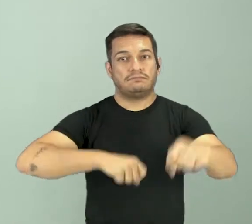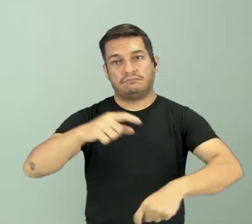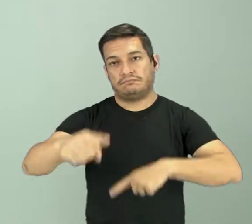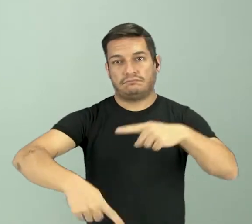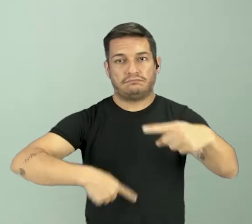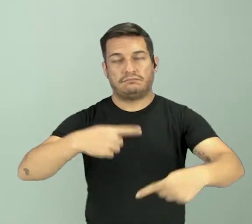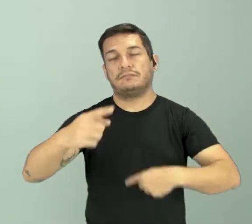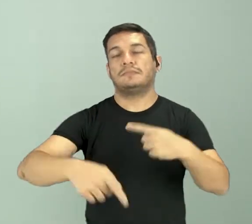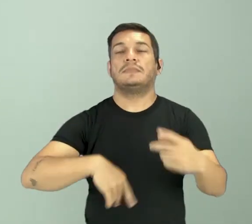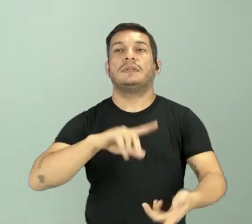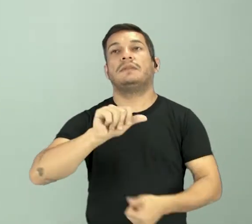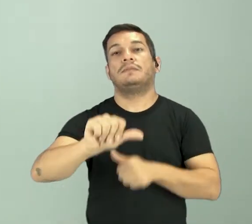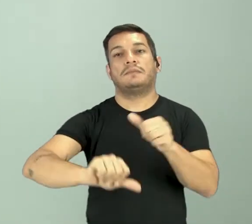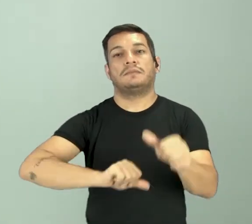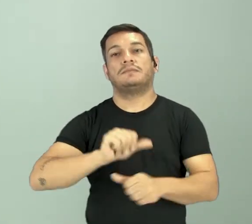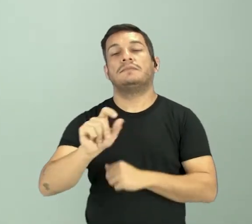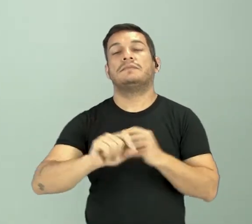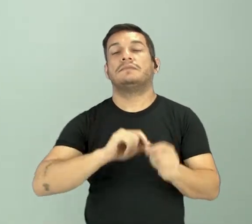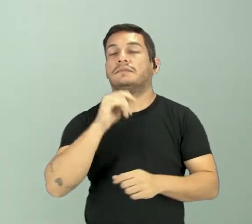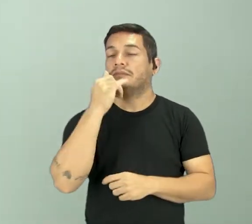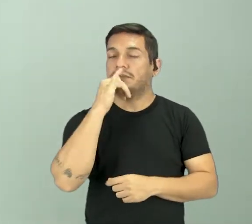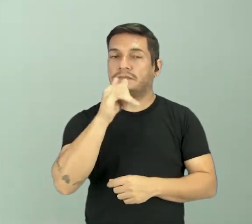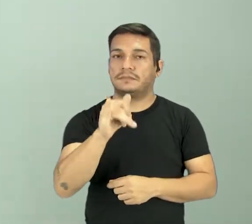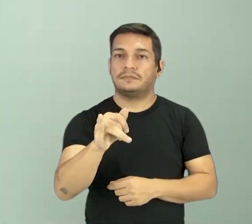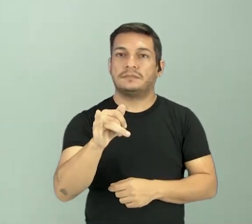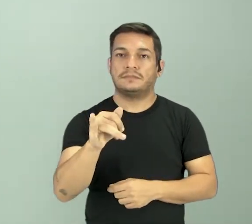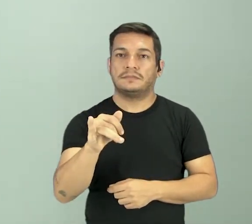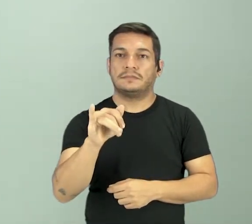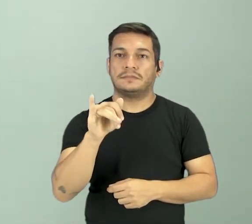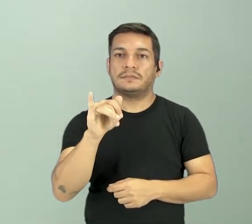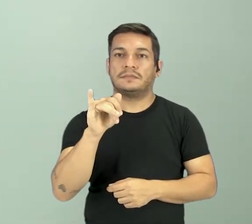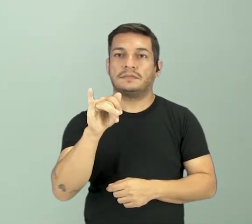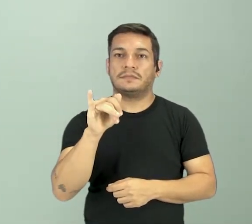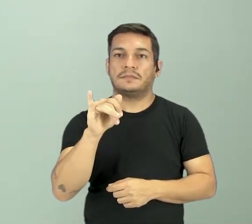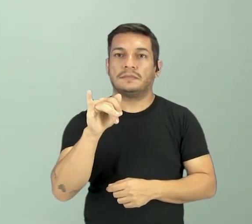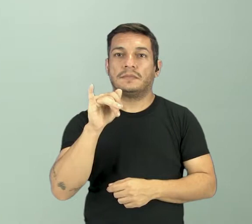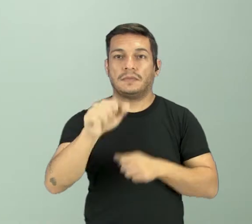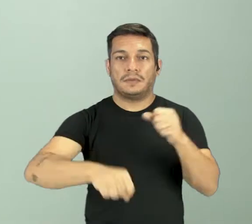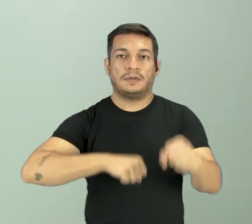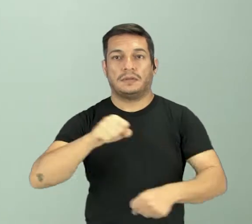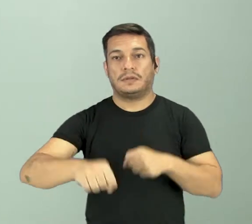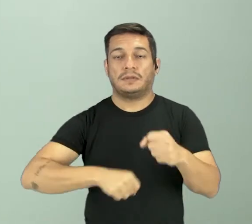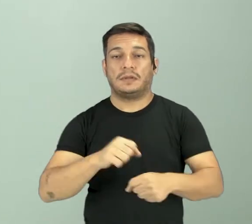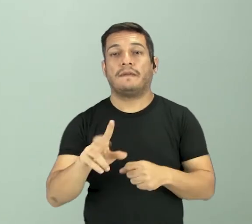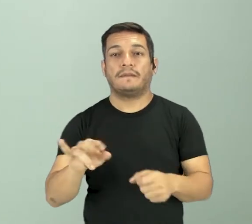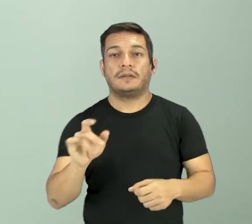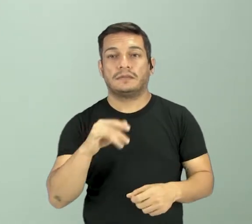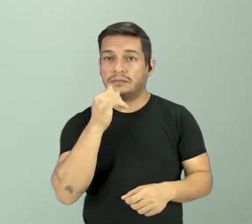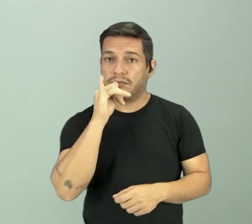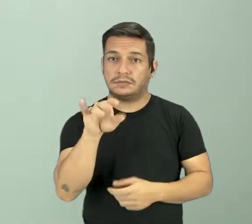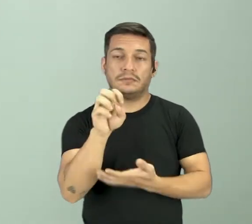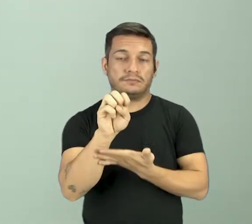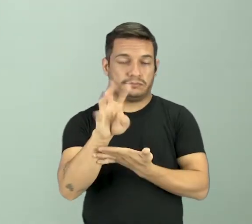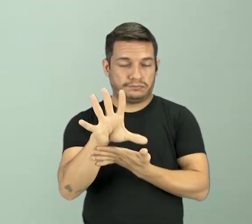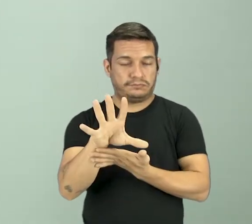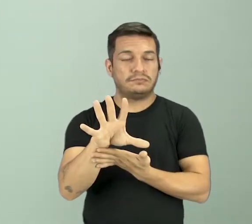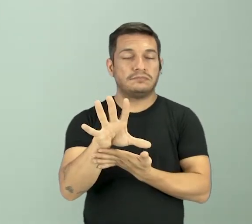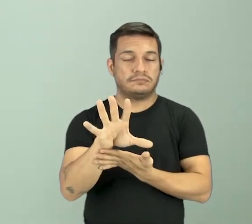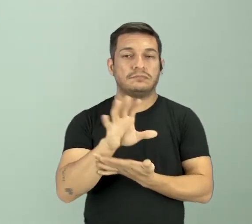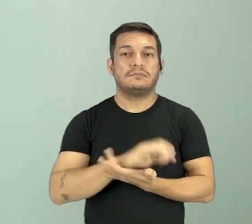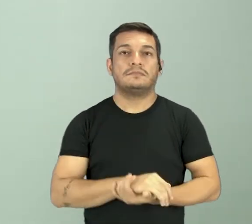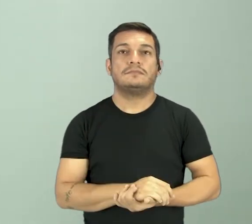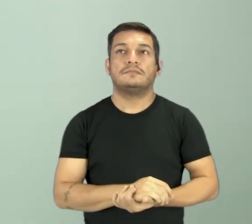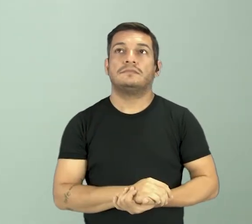ele transforma essa energia por meio de indução da rotação da bicicleta, vai transformar em energia elétrica e o farol automaticamente vai